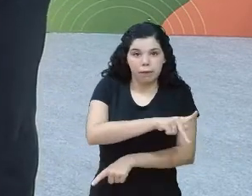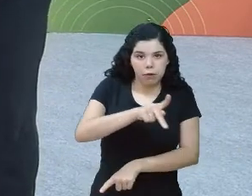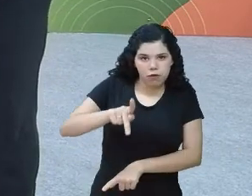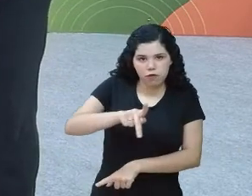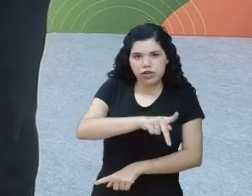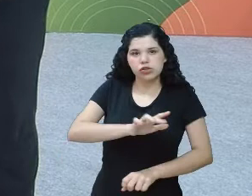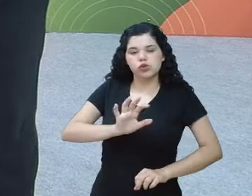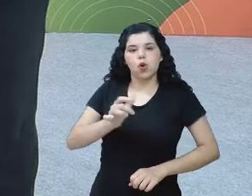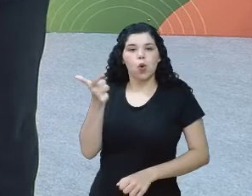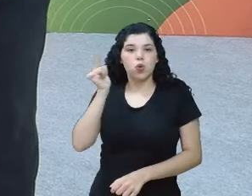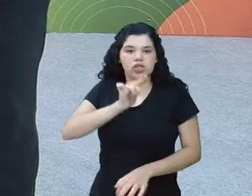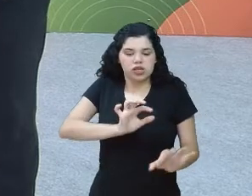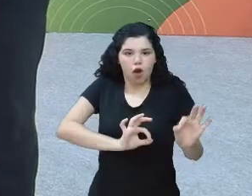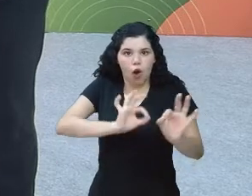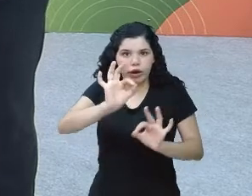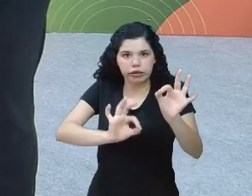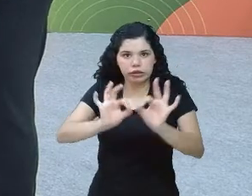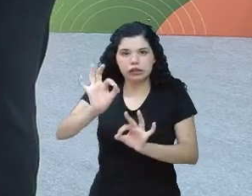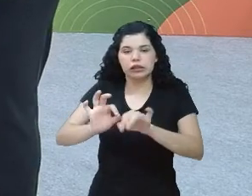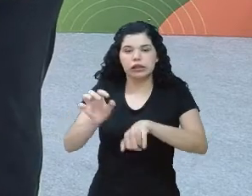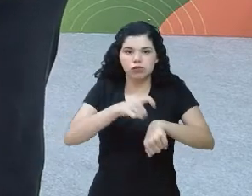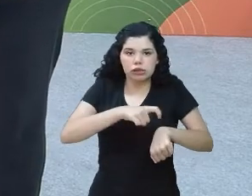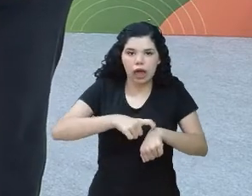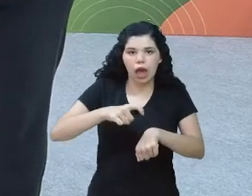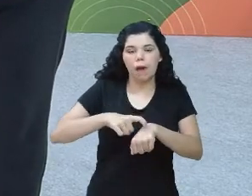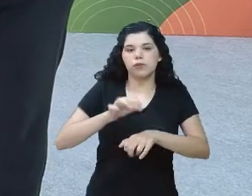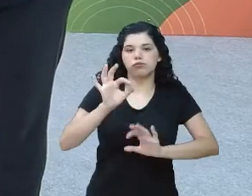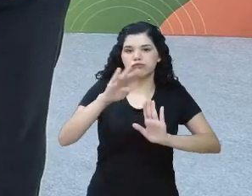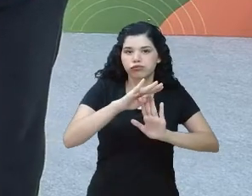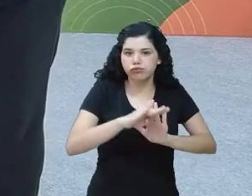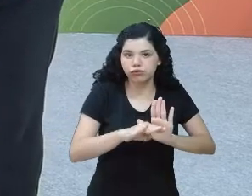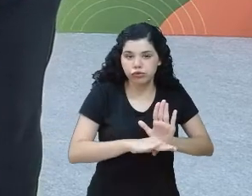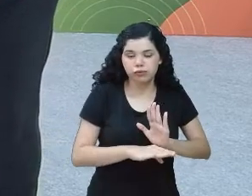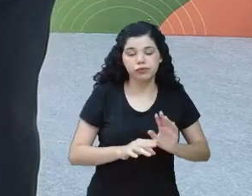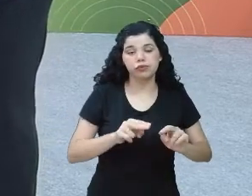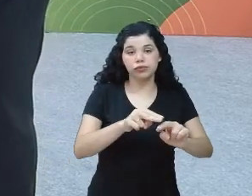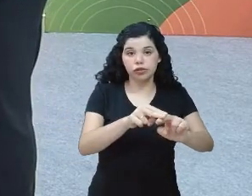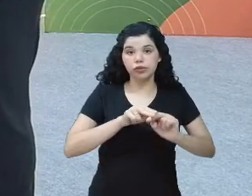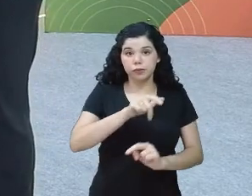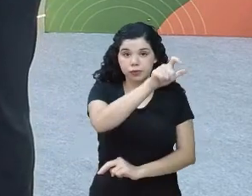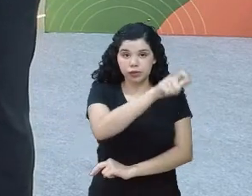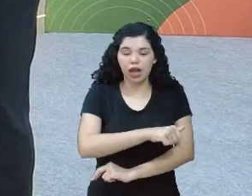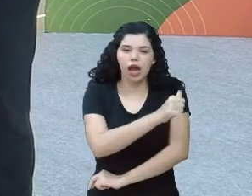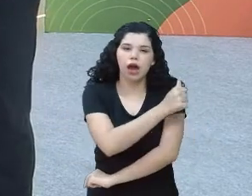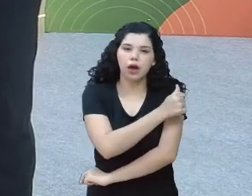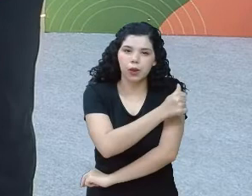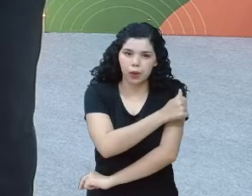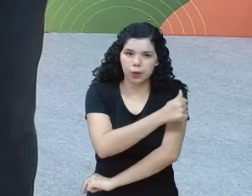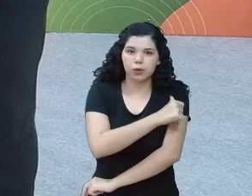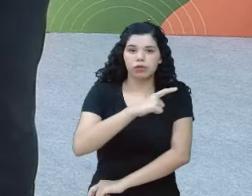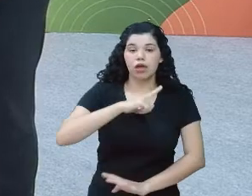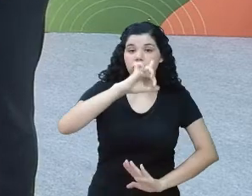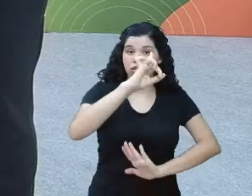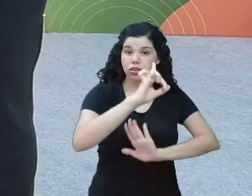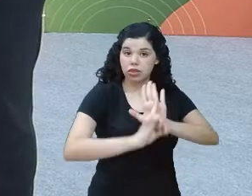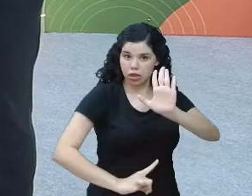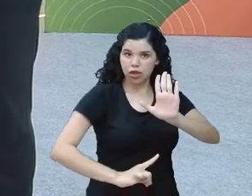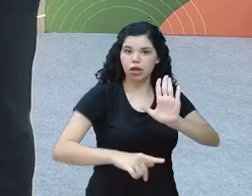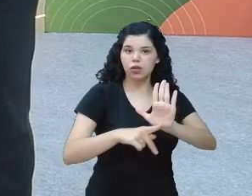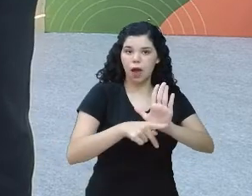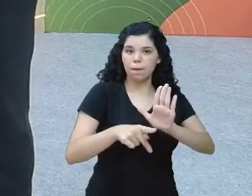do AEE se organizar com relação ao horário. Enfim, esse aluno, esse estudante, ele tem direito a essa